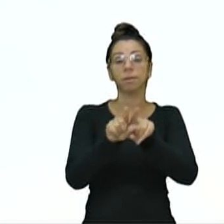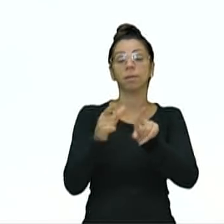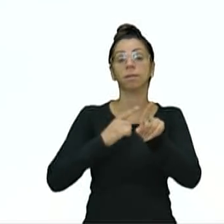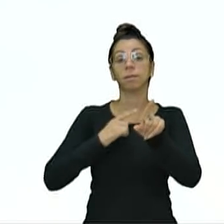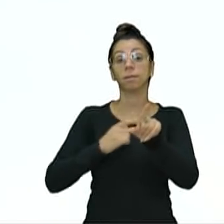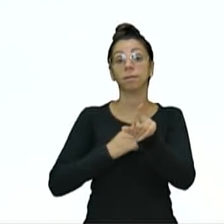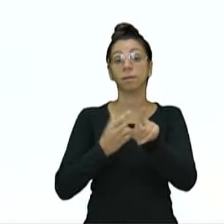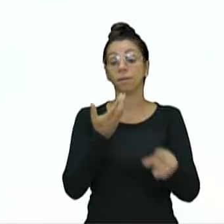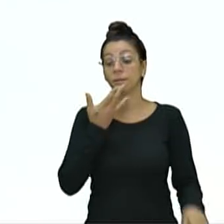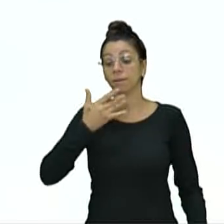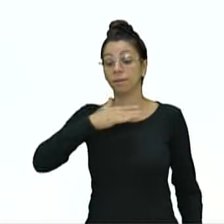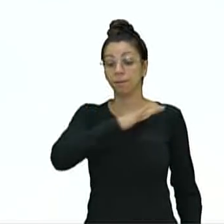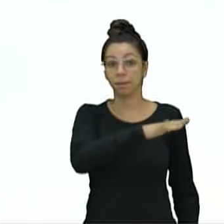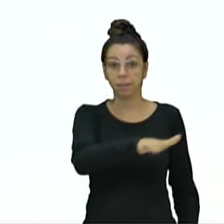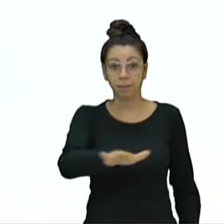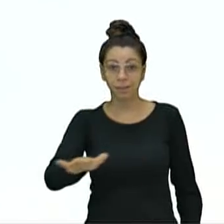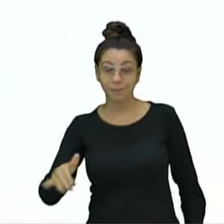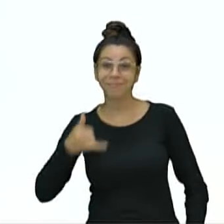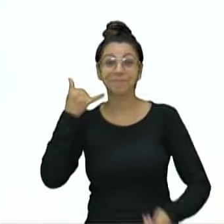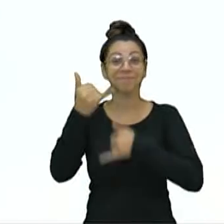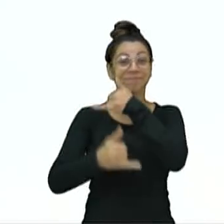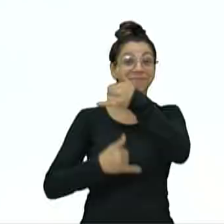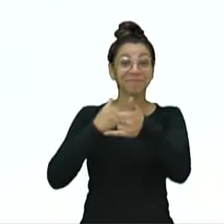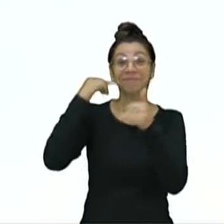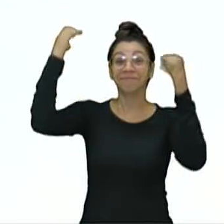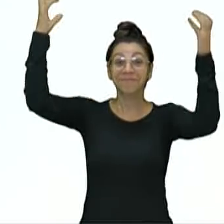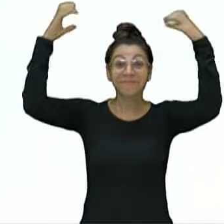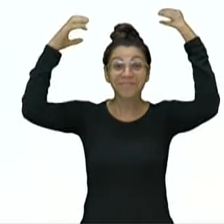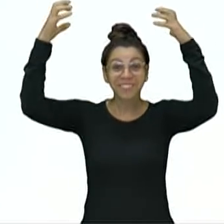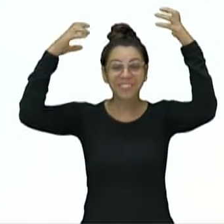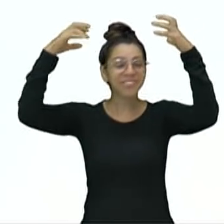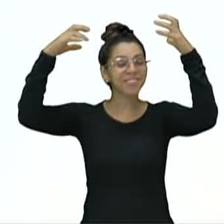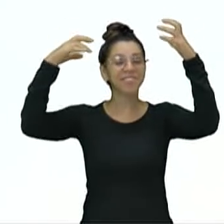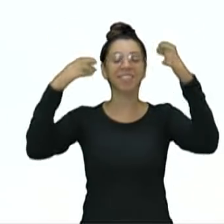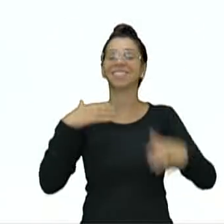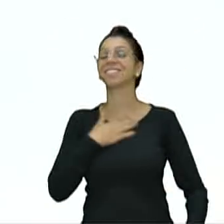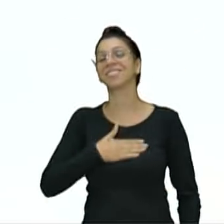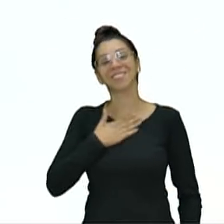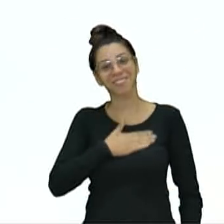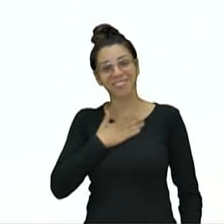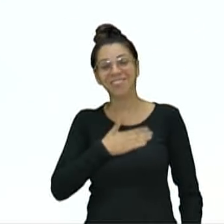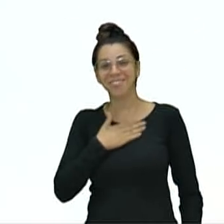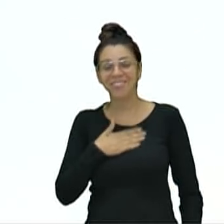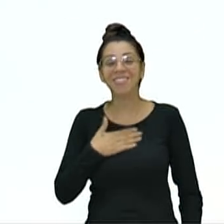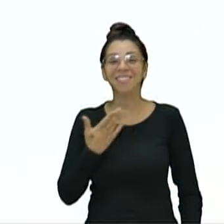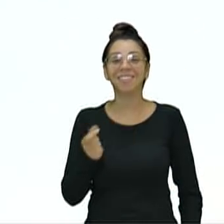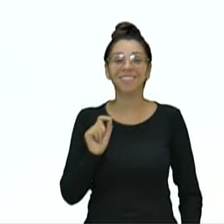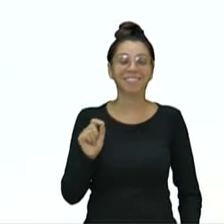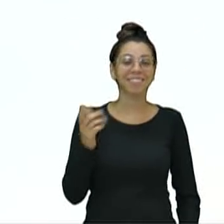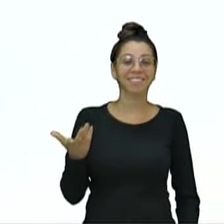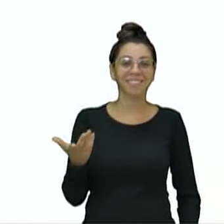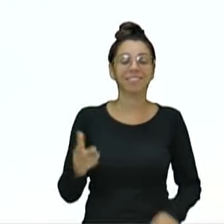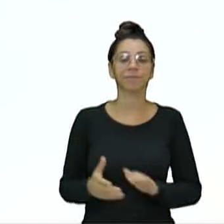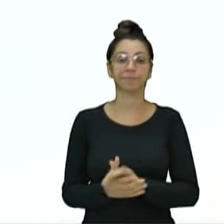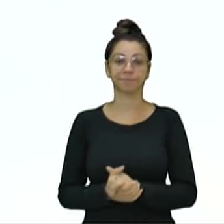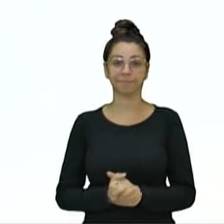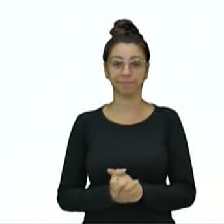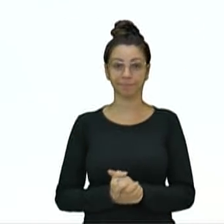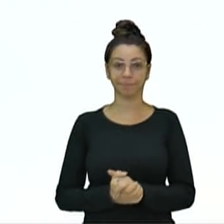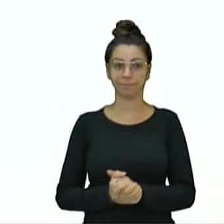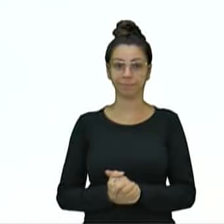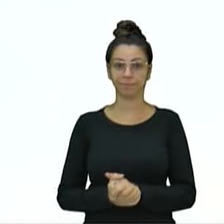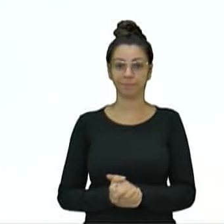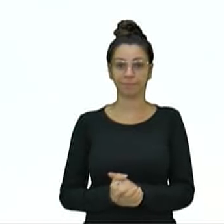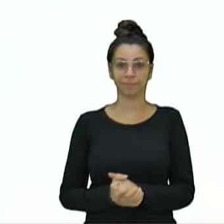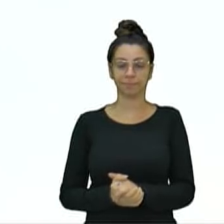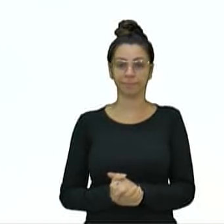na chuva, né? Que gostoso que é brincar na chuva quando a gente é criança, né? Então, brincar na chuva em inglês é play in the